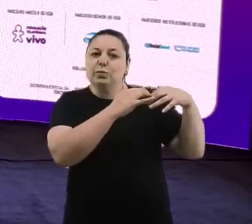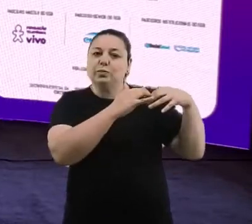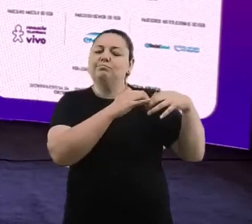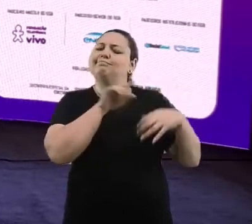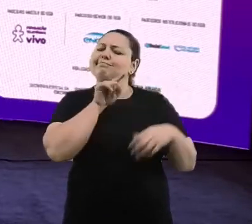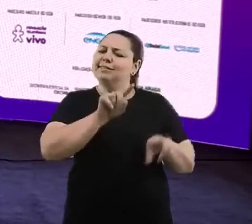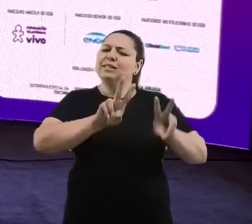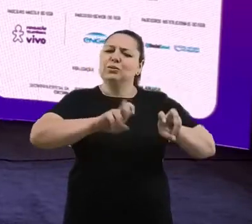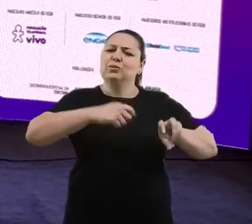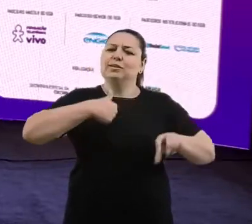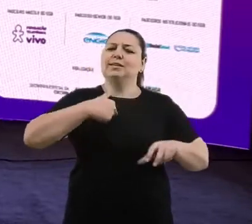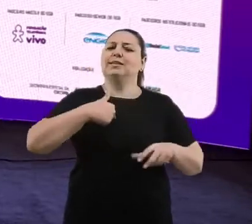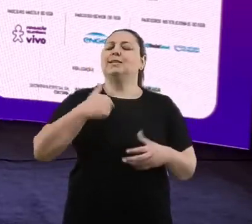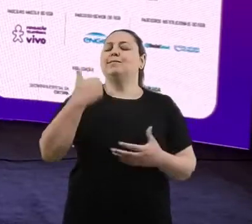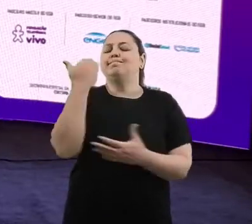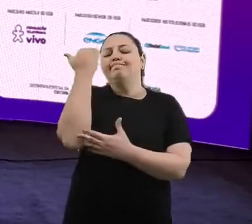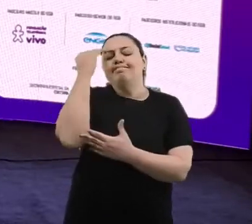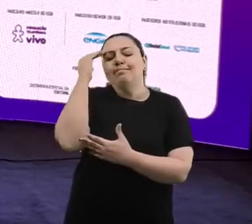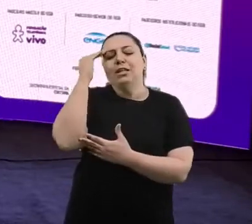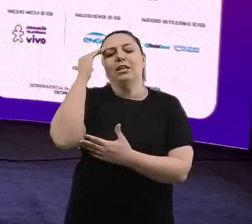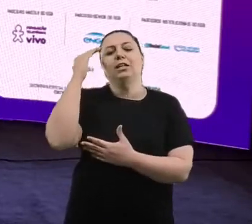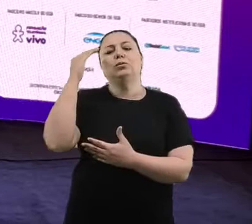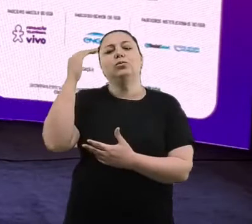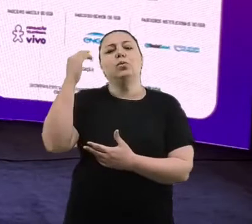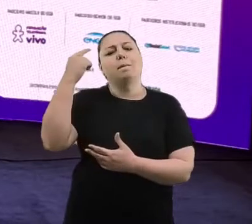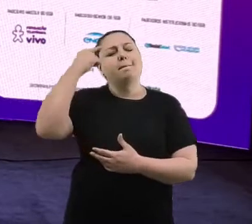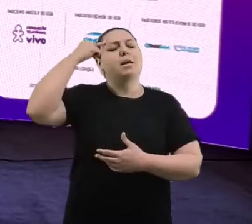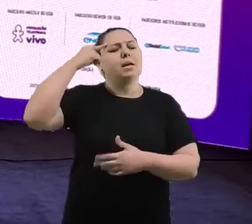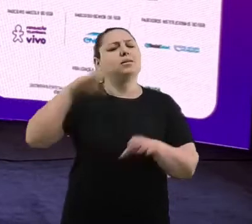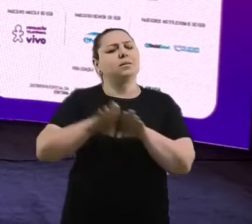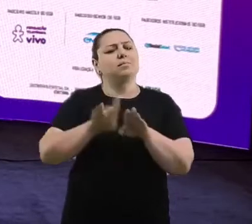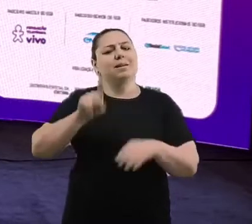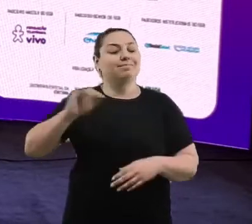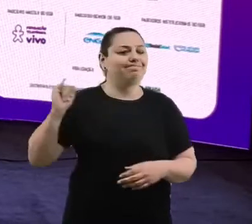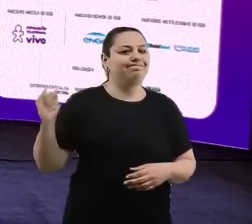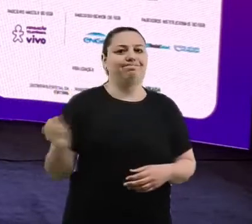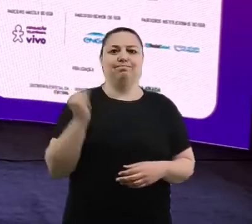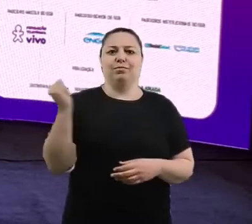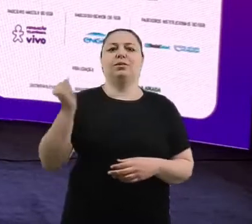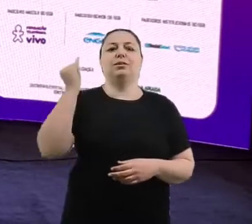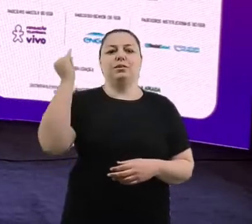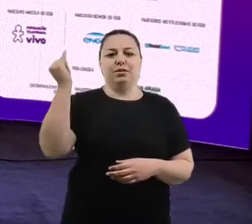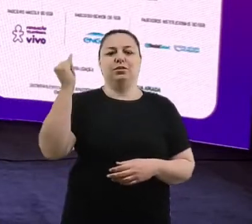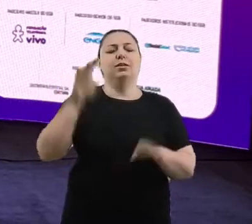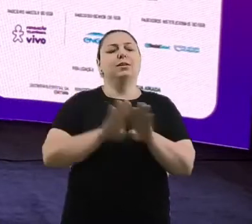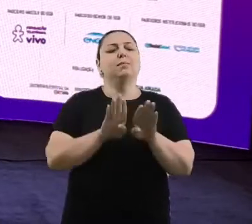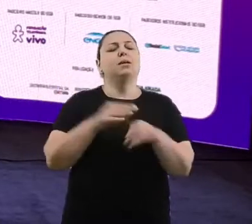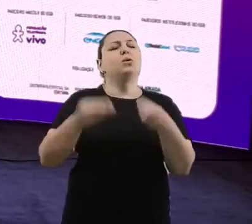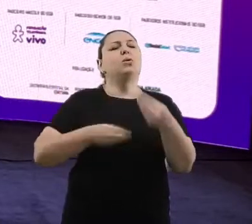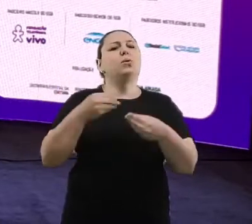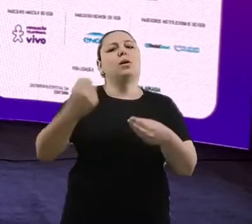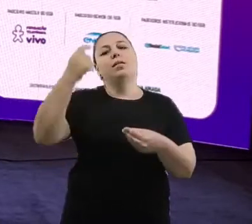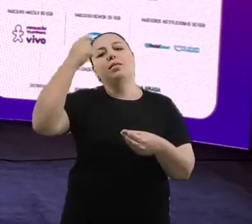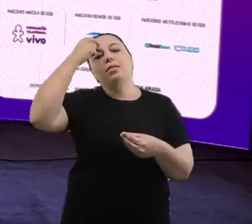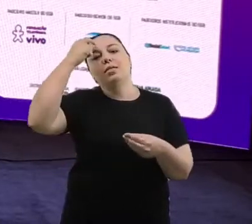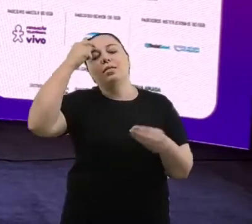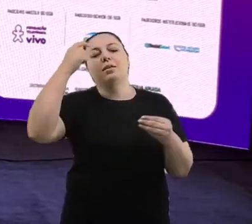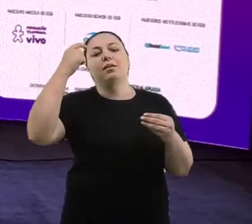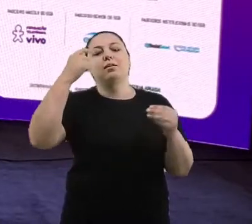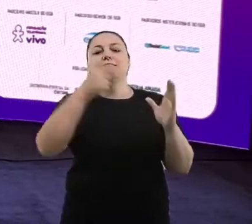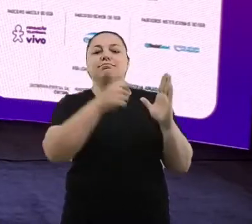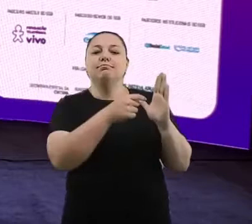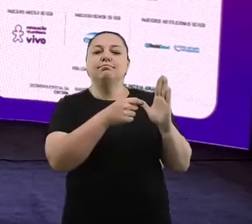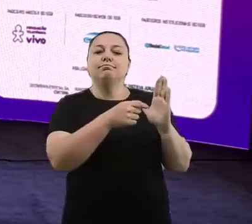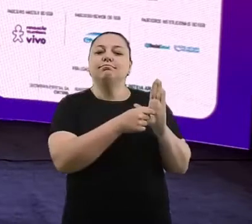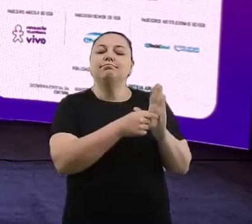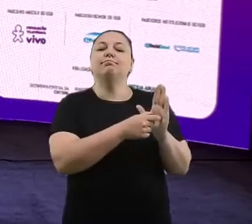muito relevante para nós discutirmos, que é a questão da tecnologia, da inteligência artificial nas nossas questões psicológicas, nas